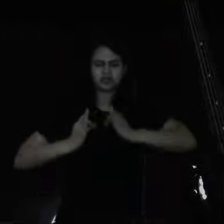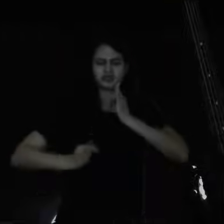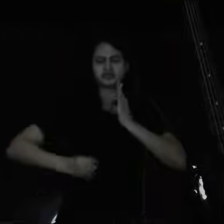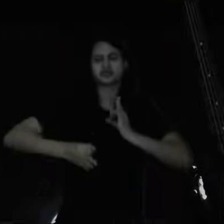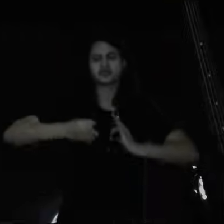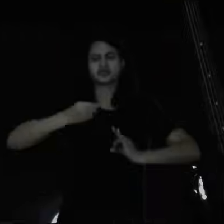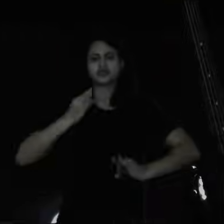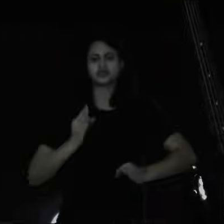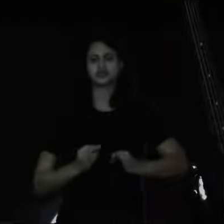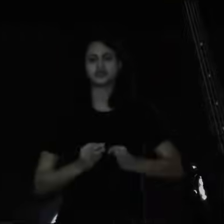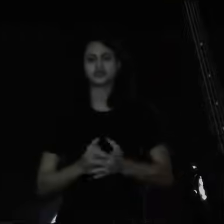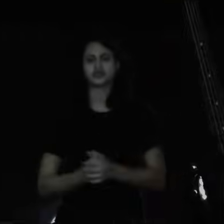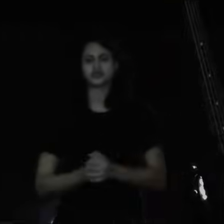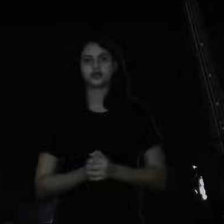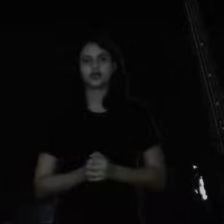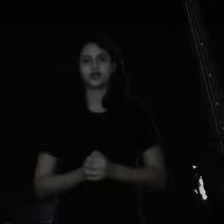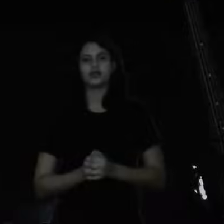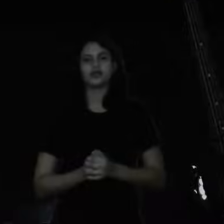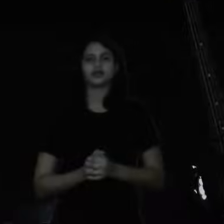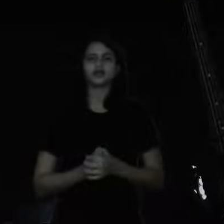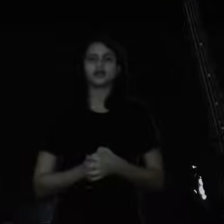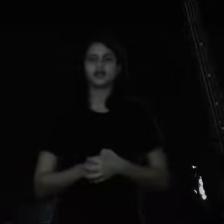O nome dele é Jefté.